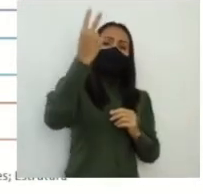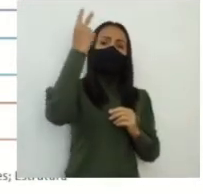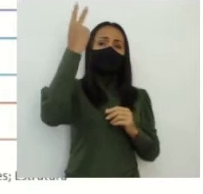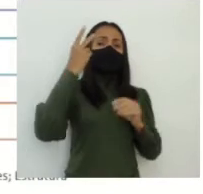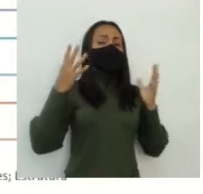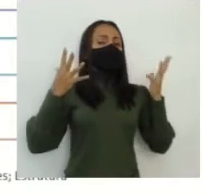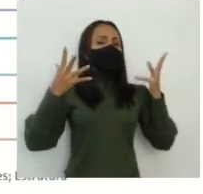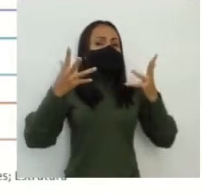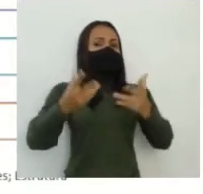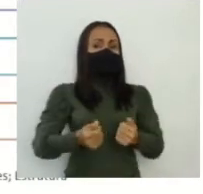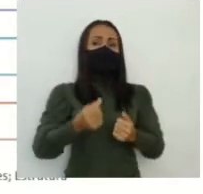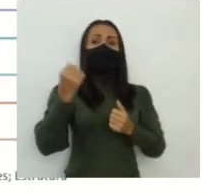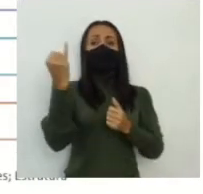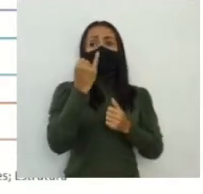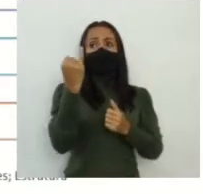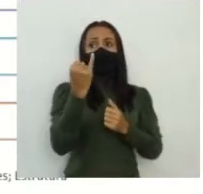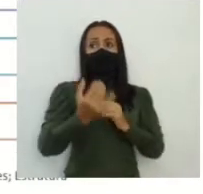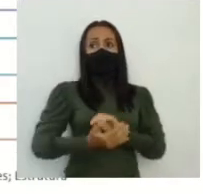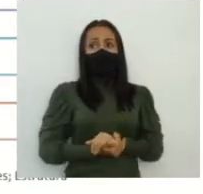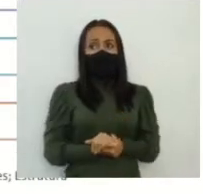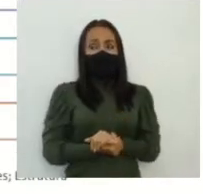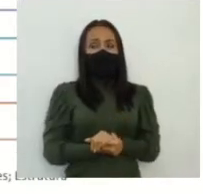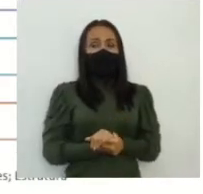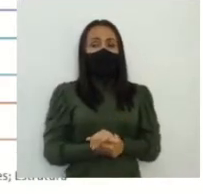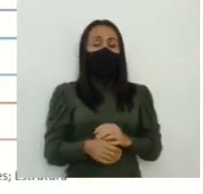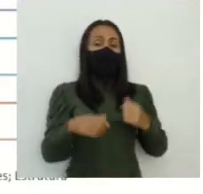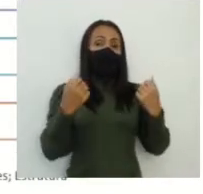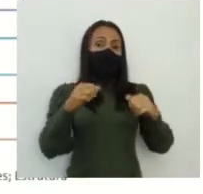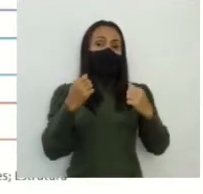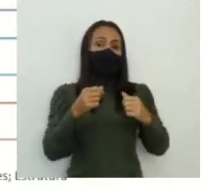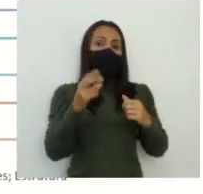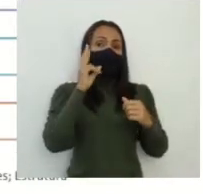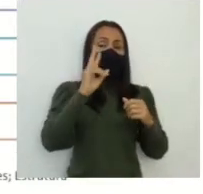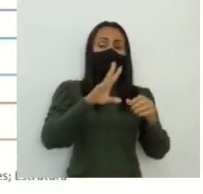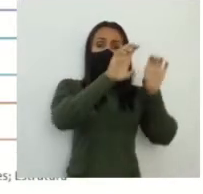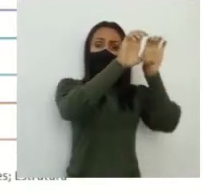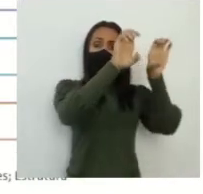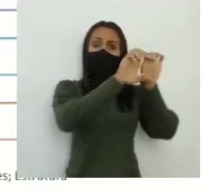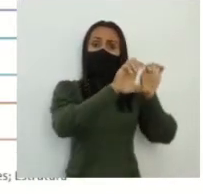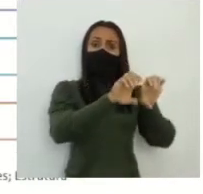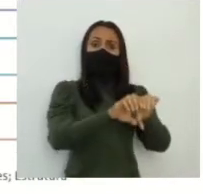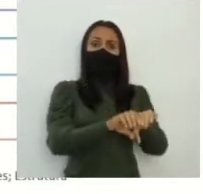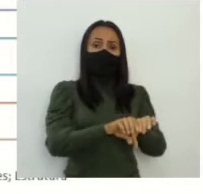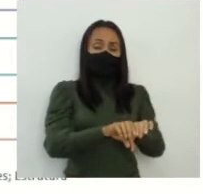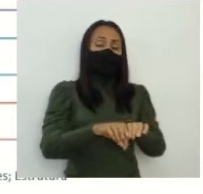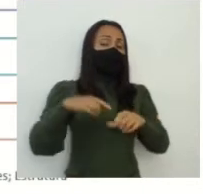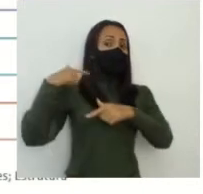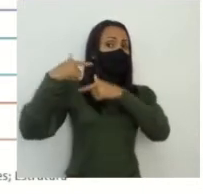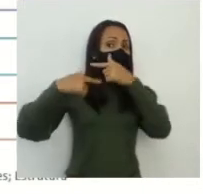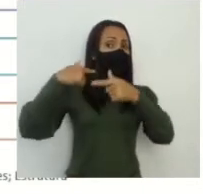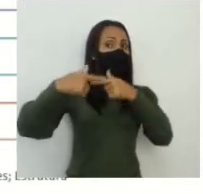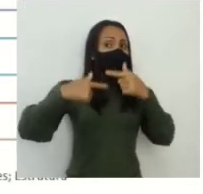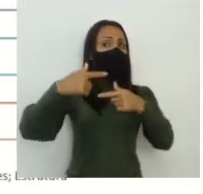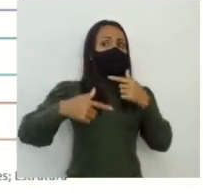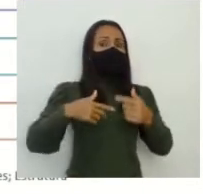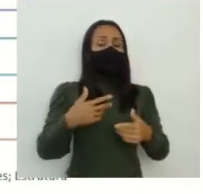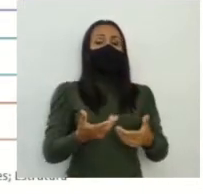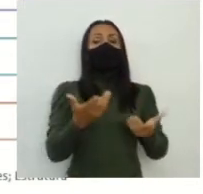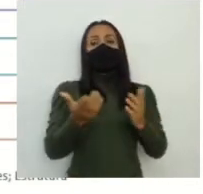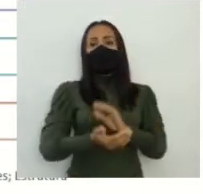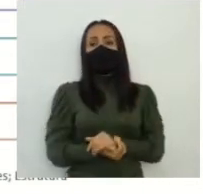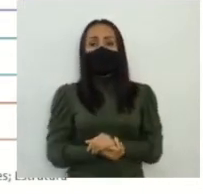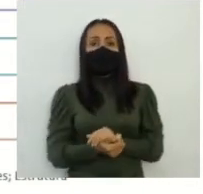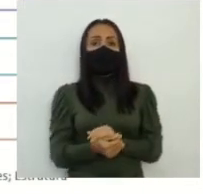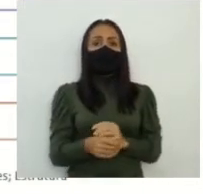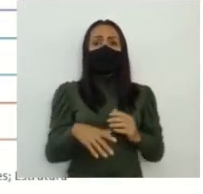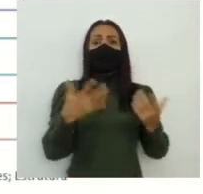muito importante. Precisamos ver também qual é a estrutura hierárquica, então a gente precisa saber a quem eu vou me reportar,